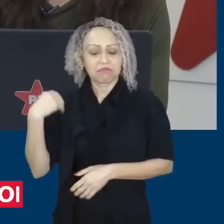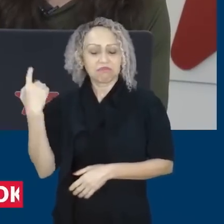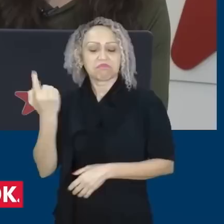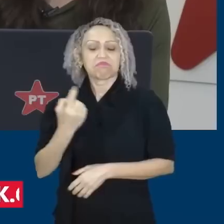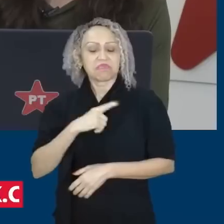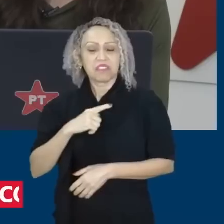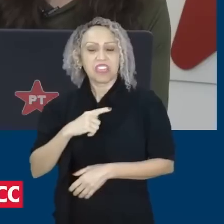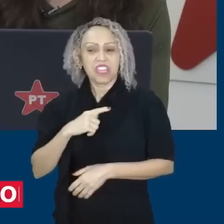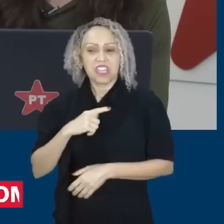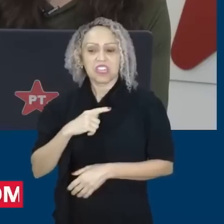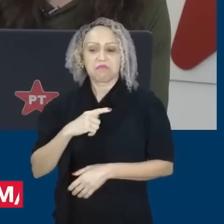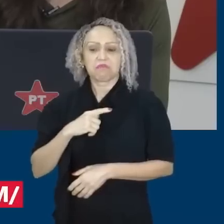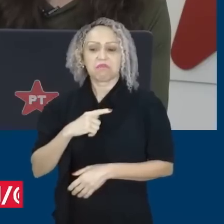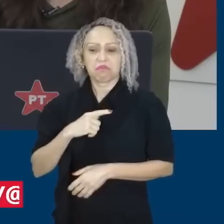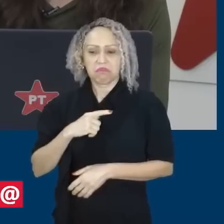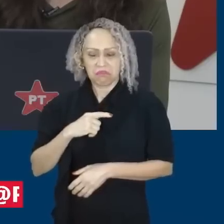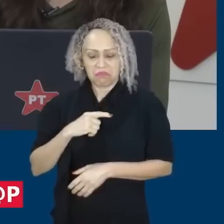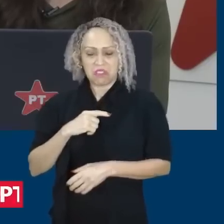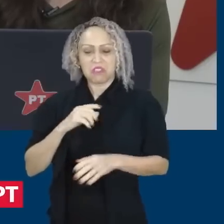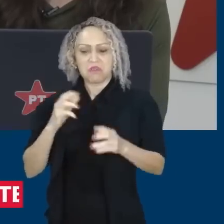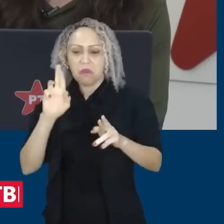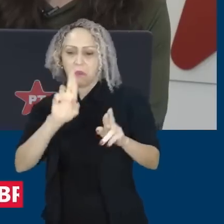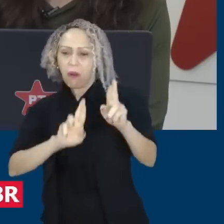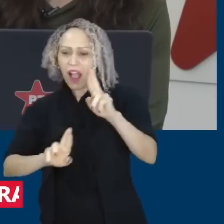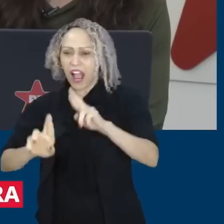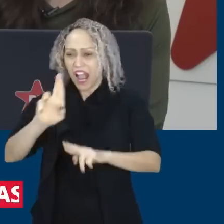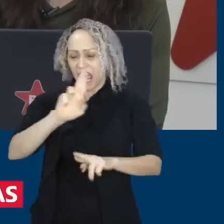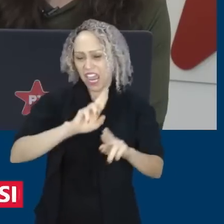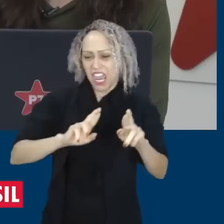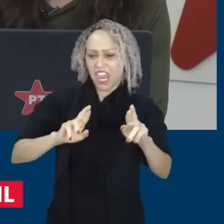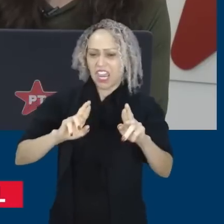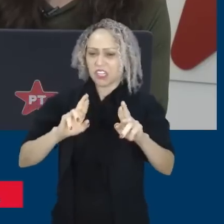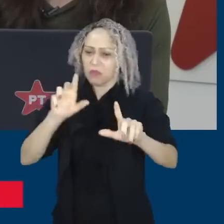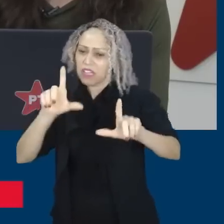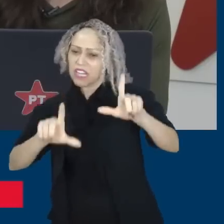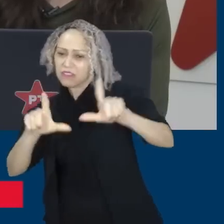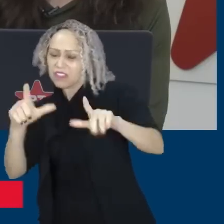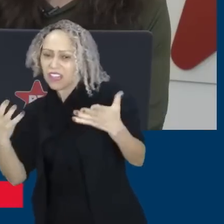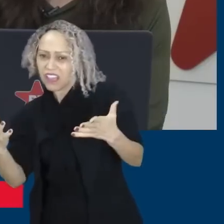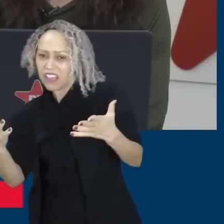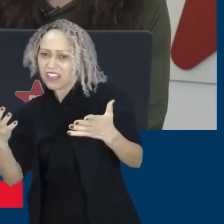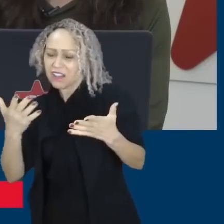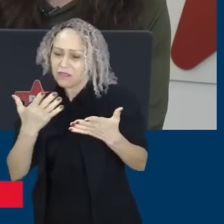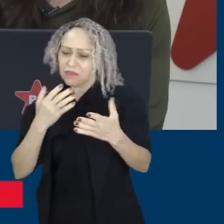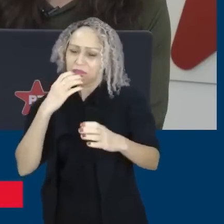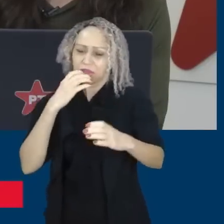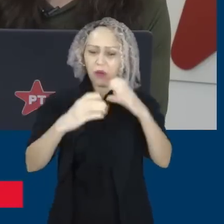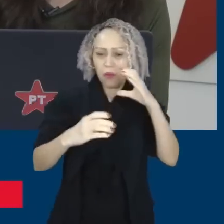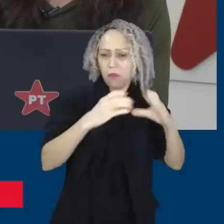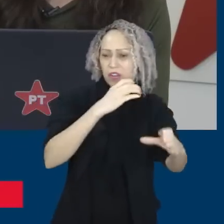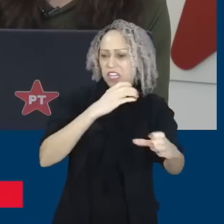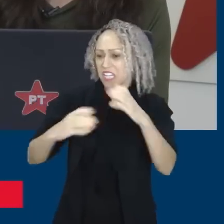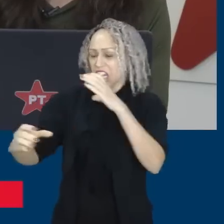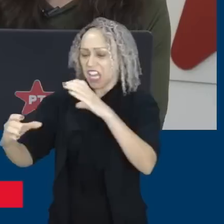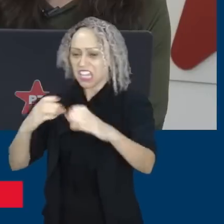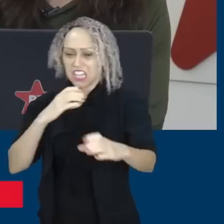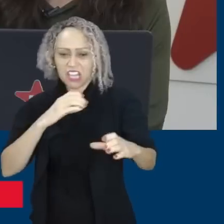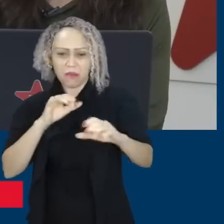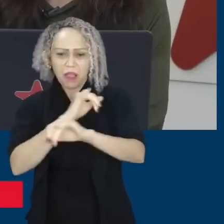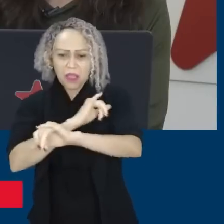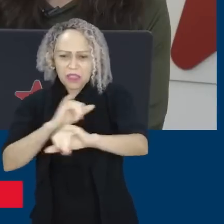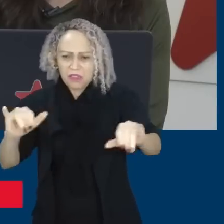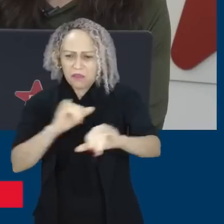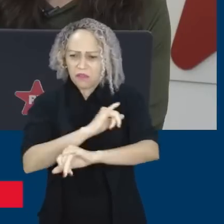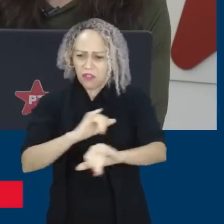comunicação, né? A importância de a gente ter um canal direto para poder ter as informações precisas.